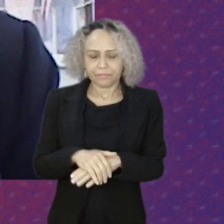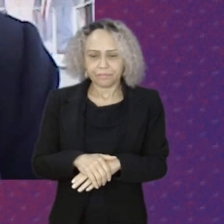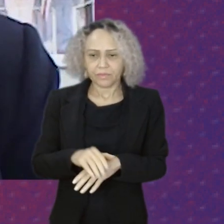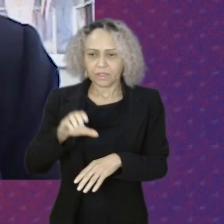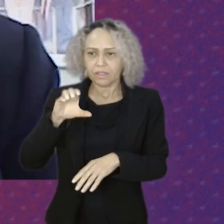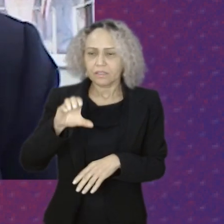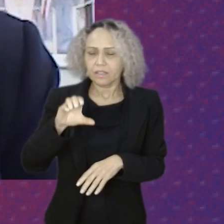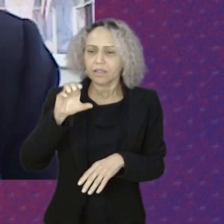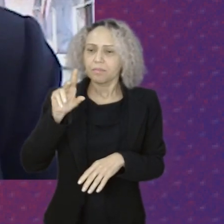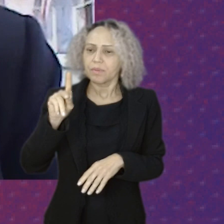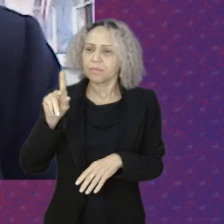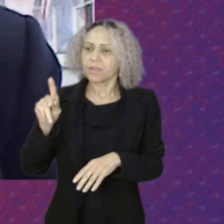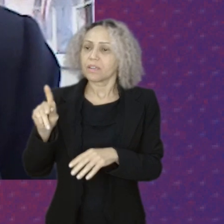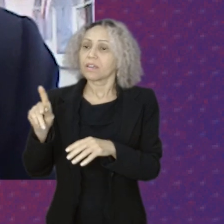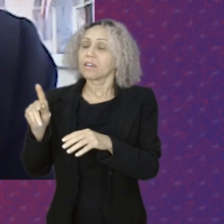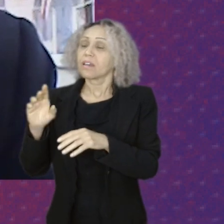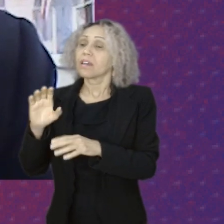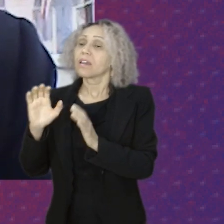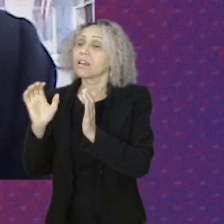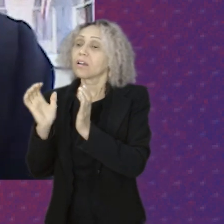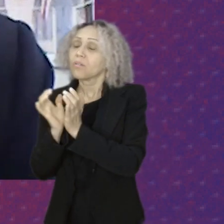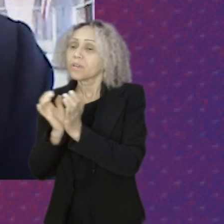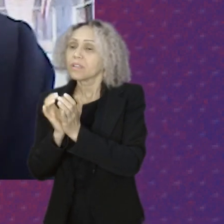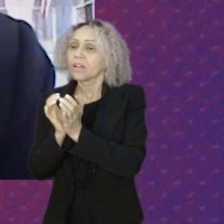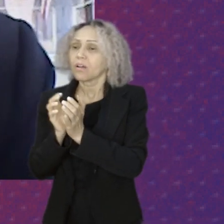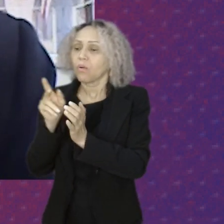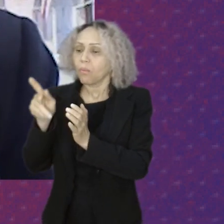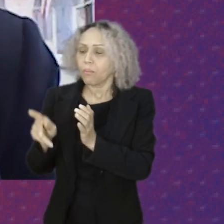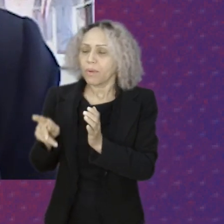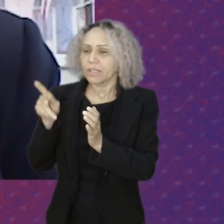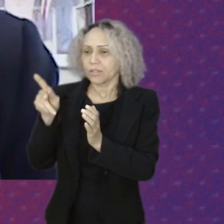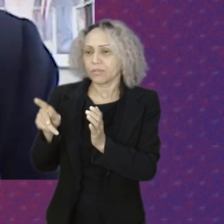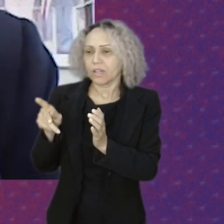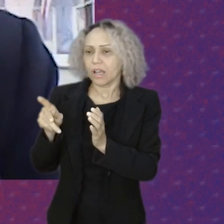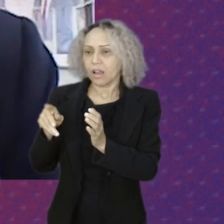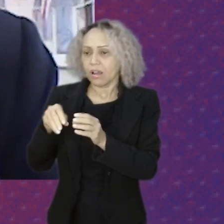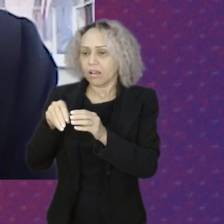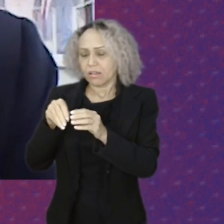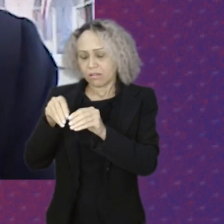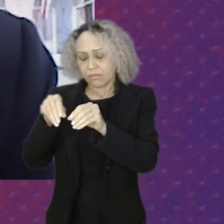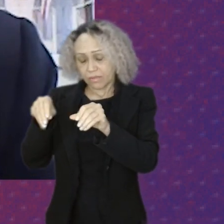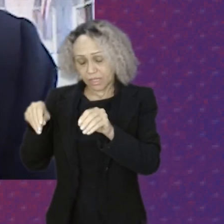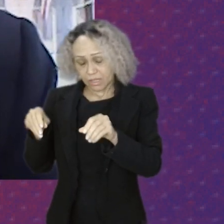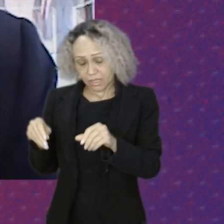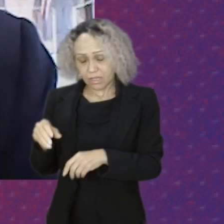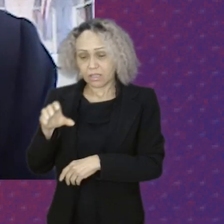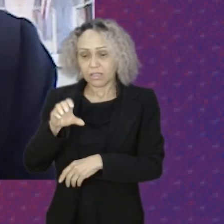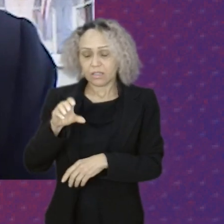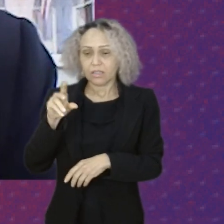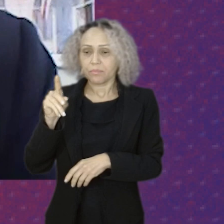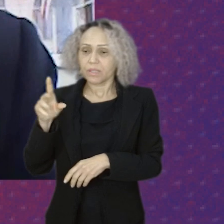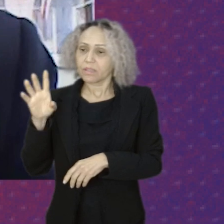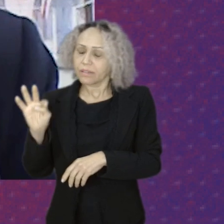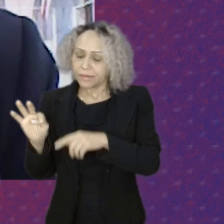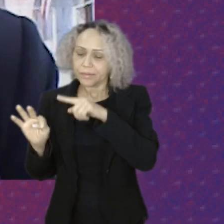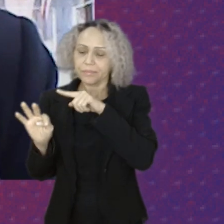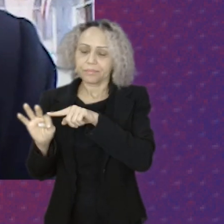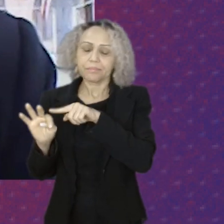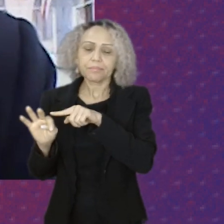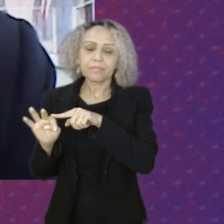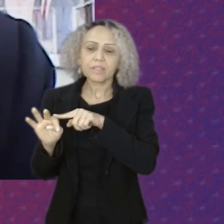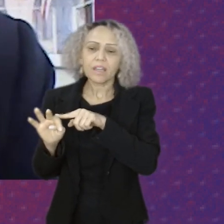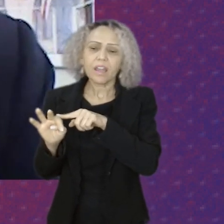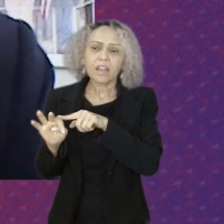é a Comissão Pastoral da Terra em nosso país, ligada à Igreja Católica, fez um levantamento